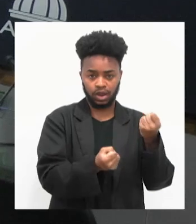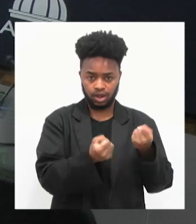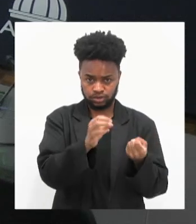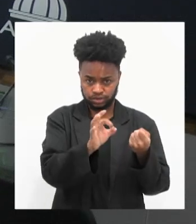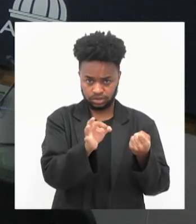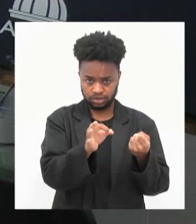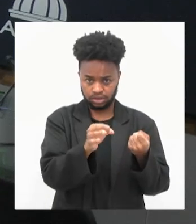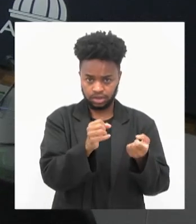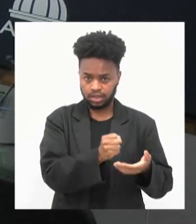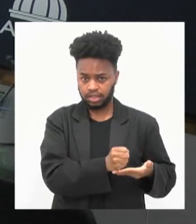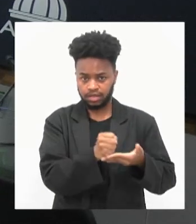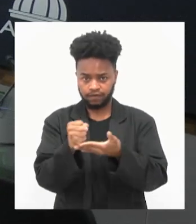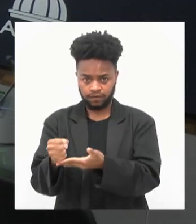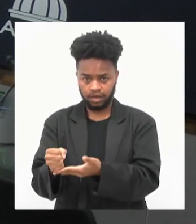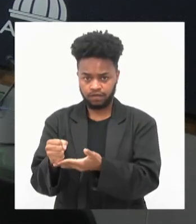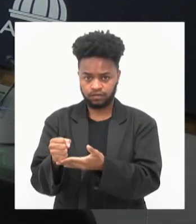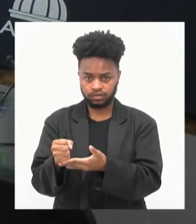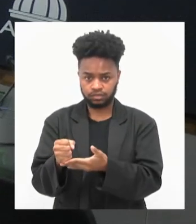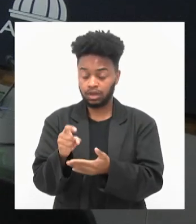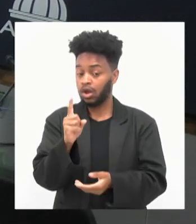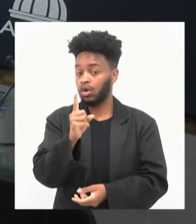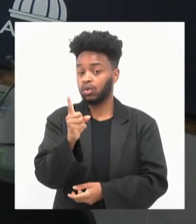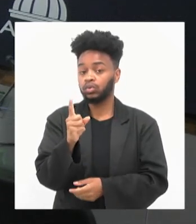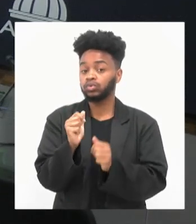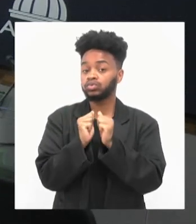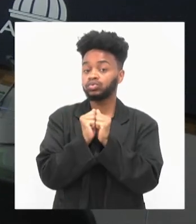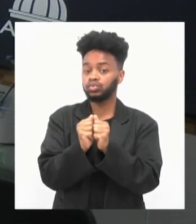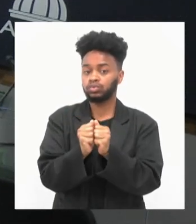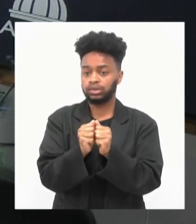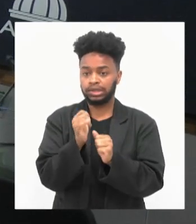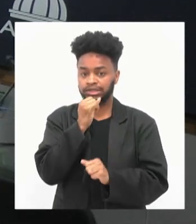Que E levava para o depósito. Não, a gente junta. Pega, por